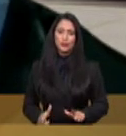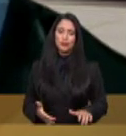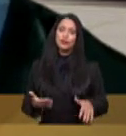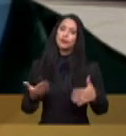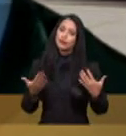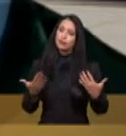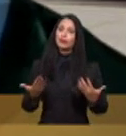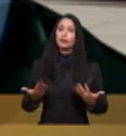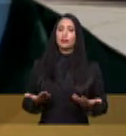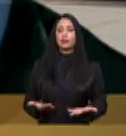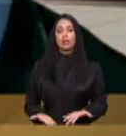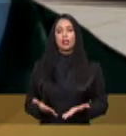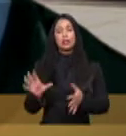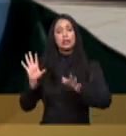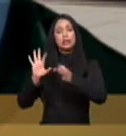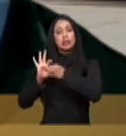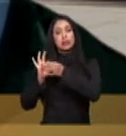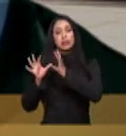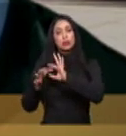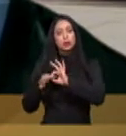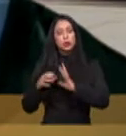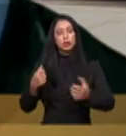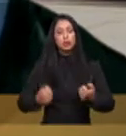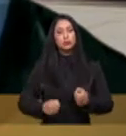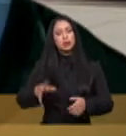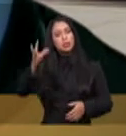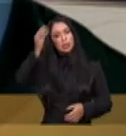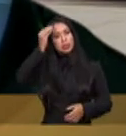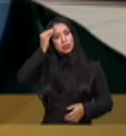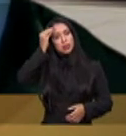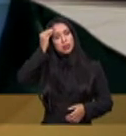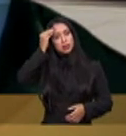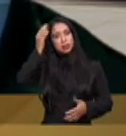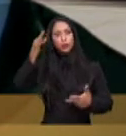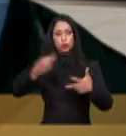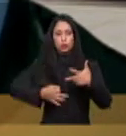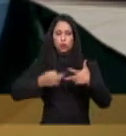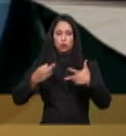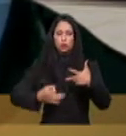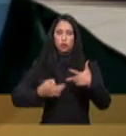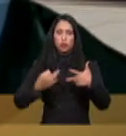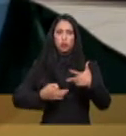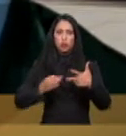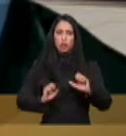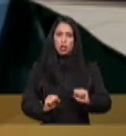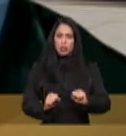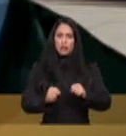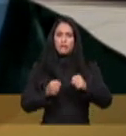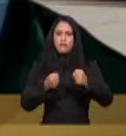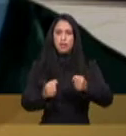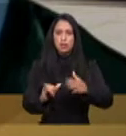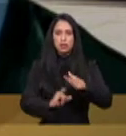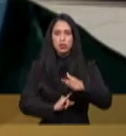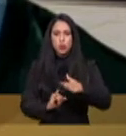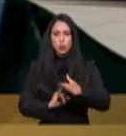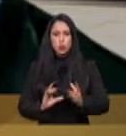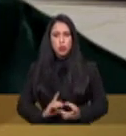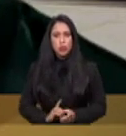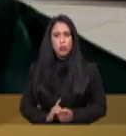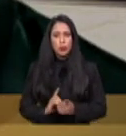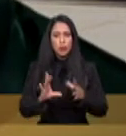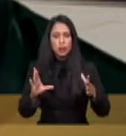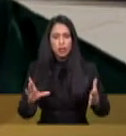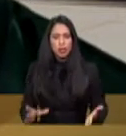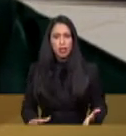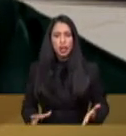Nesse contexto, devem ser entendidas as ações do Judiciário em defesa das instituições democráticas e